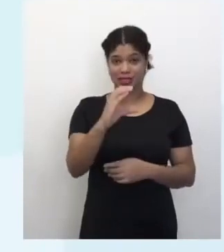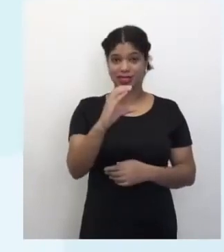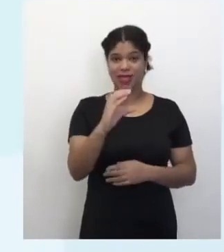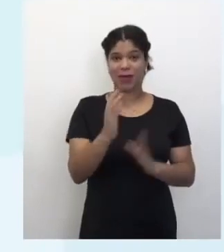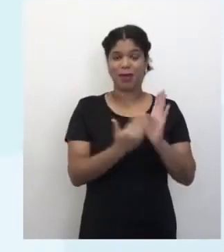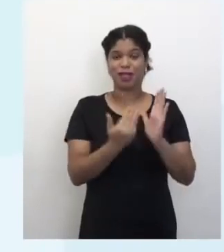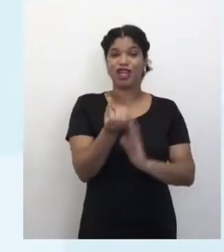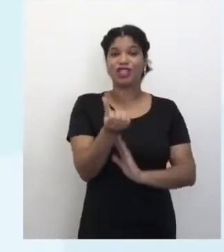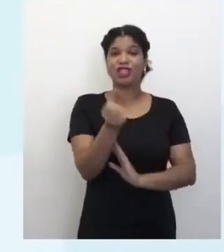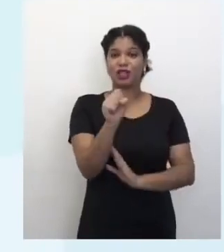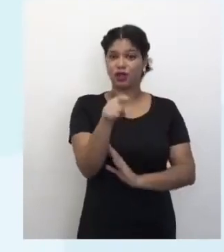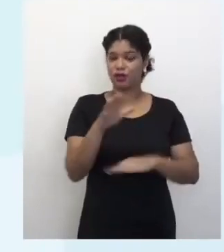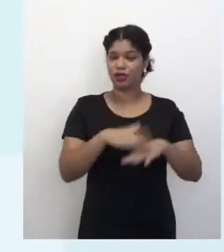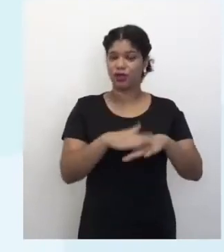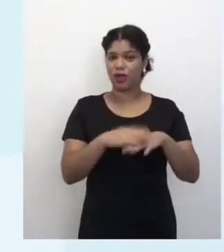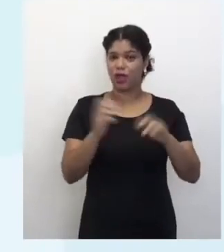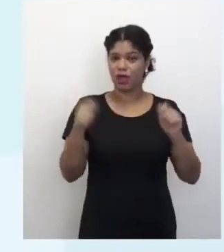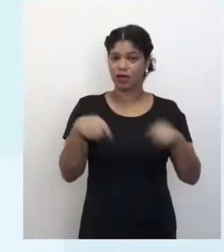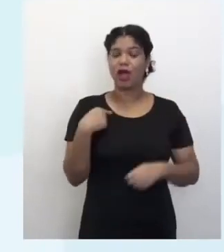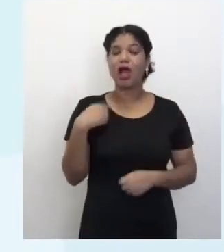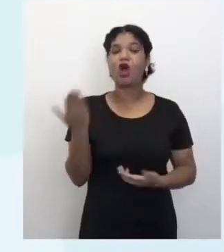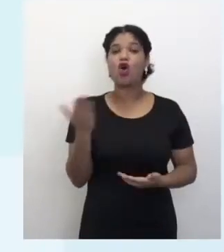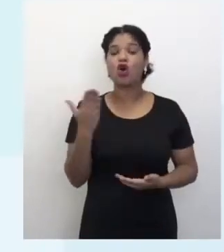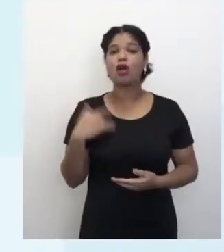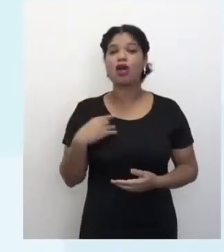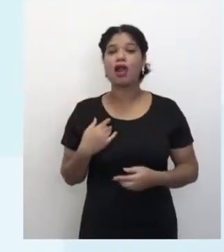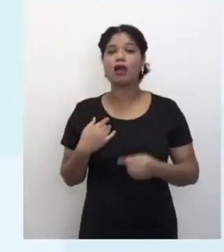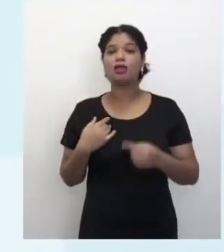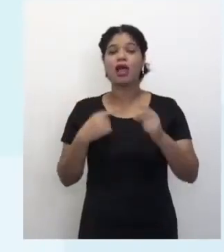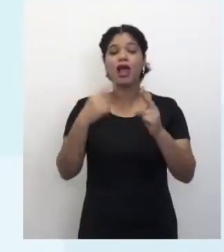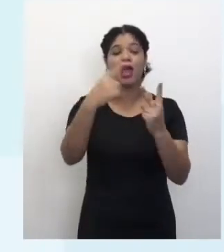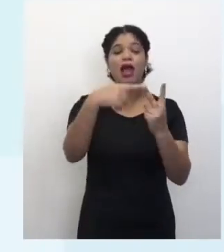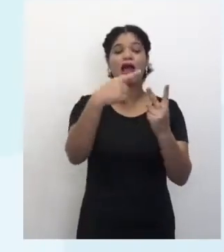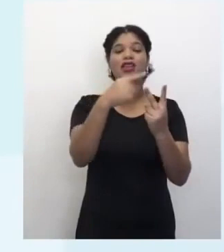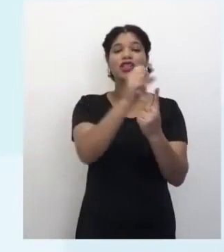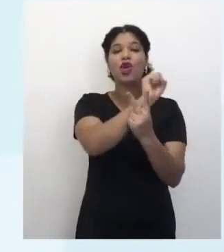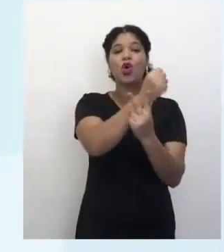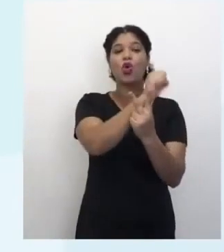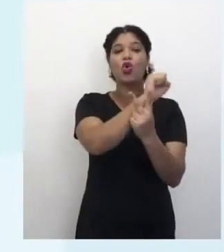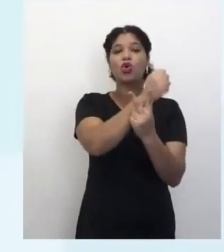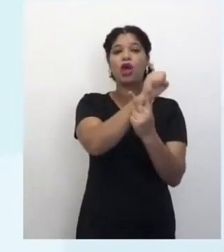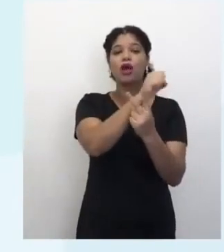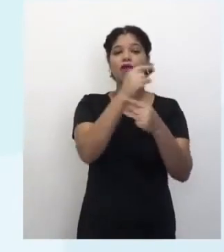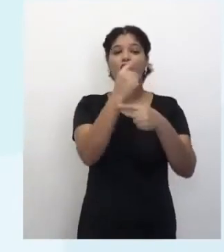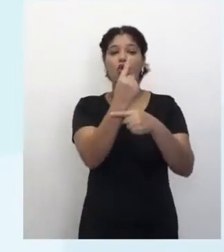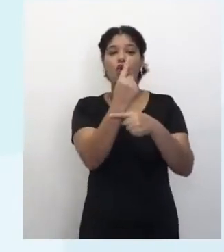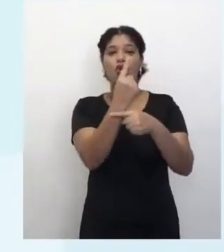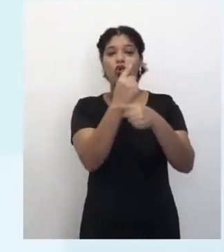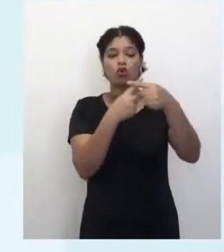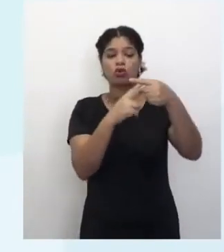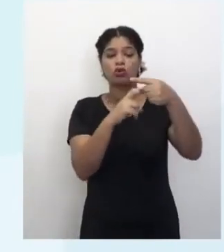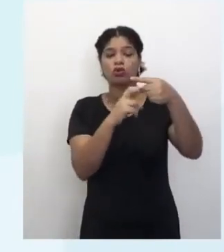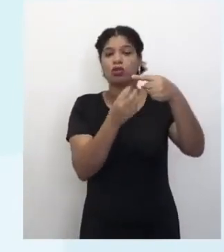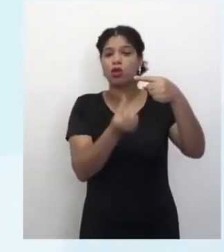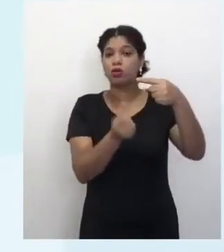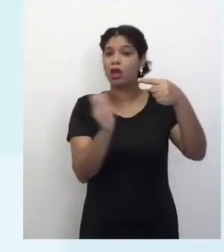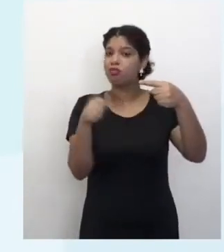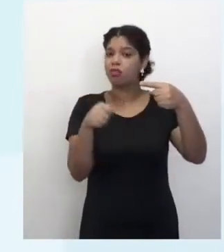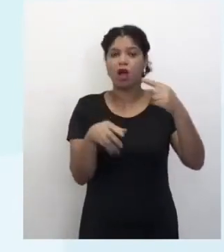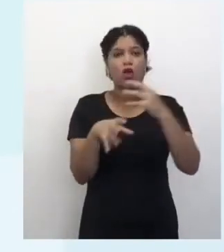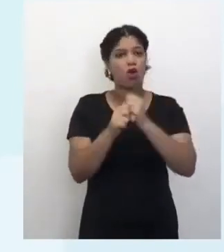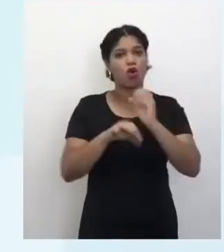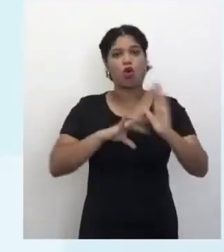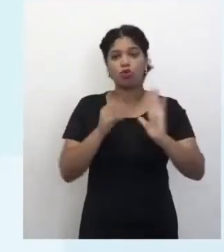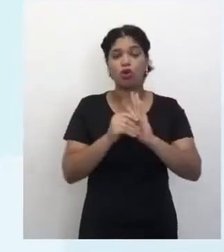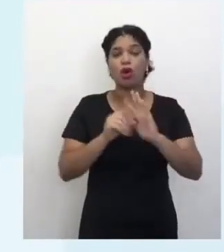vocês. Eu quero calcular a raiz oitava. Veja que para matemática isso não tem limite, né? Dá para calcular todas, desde que você